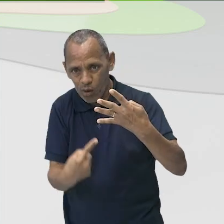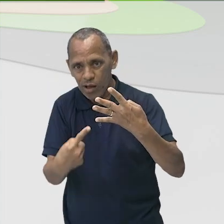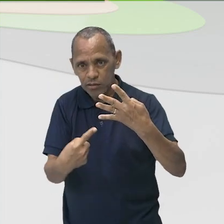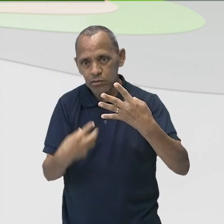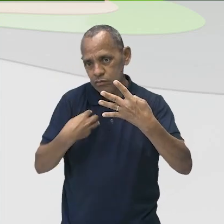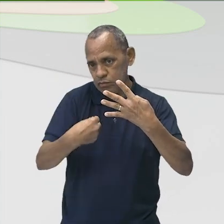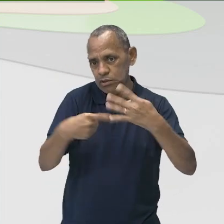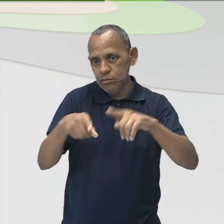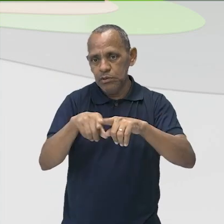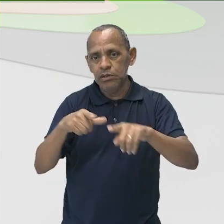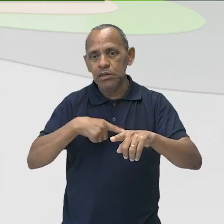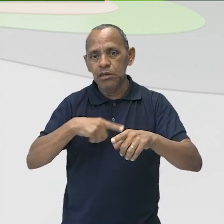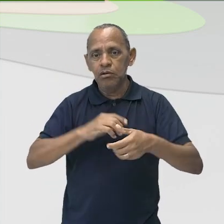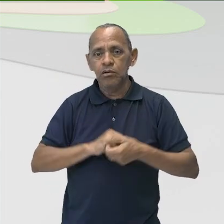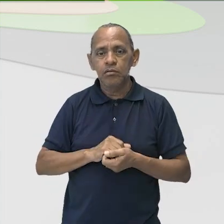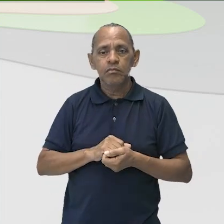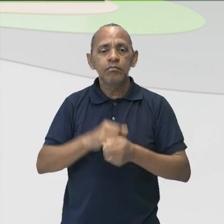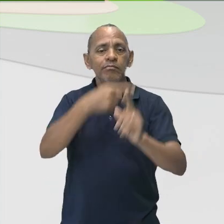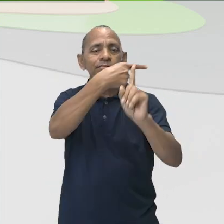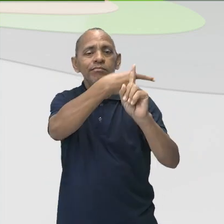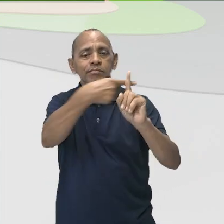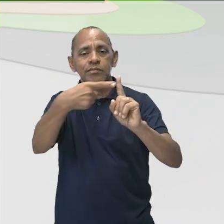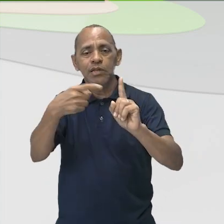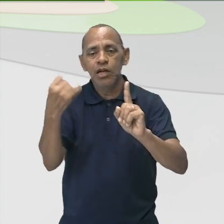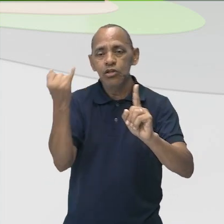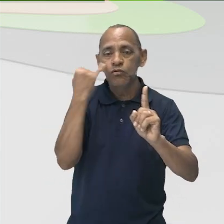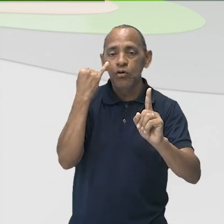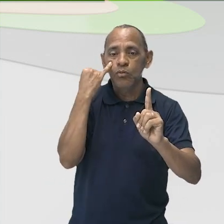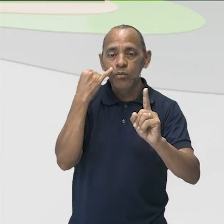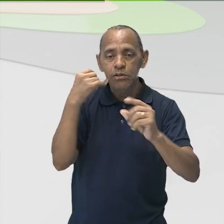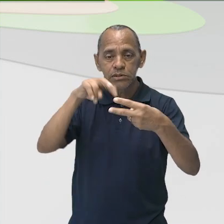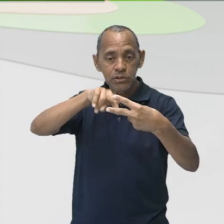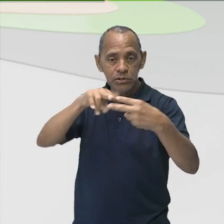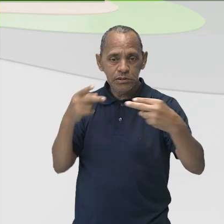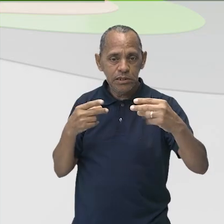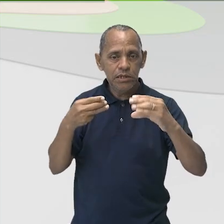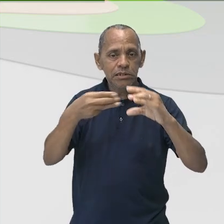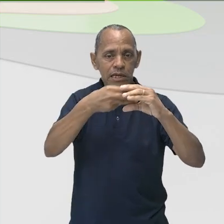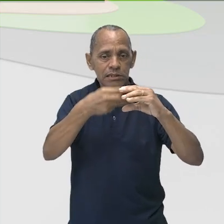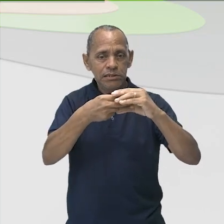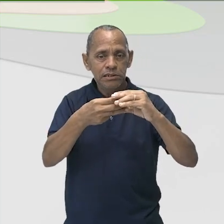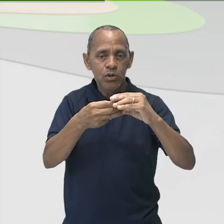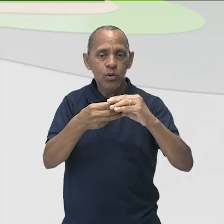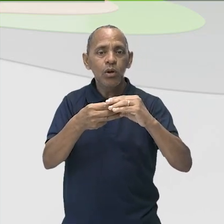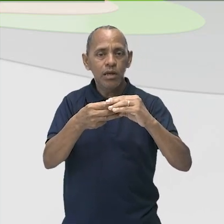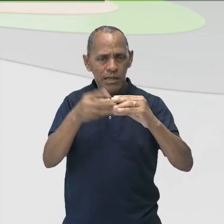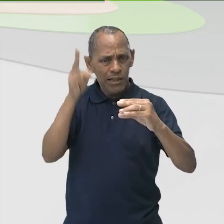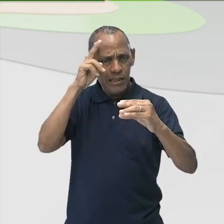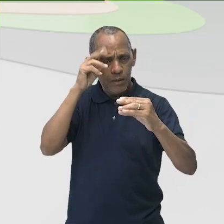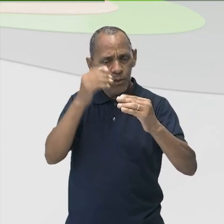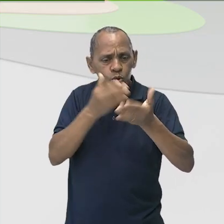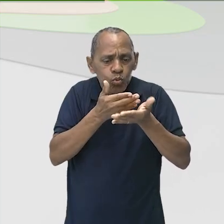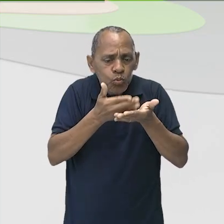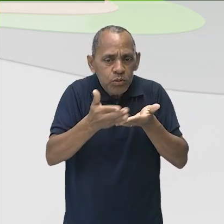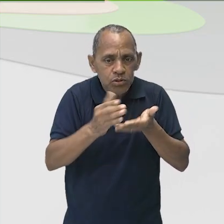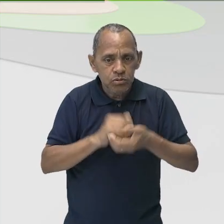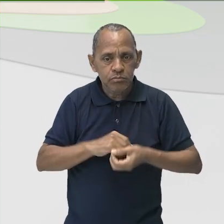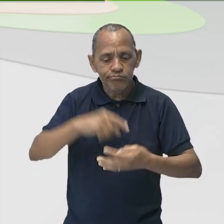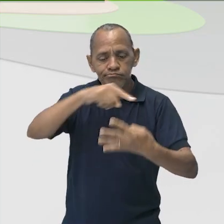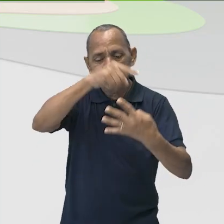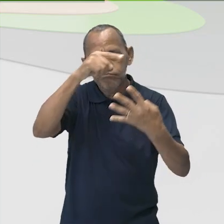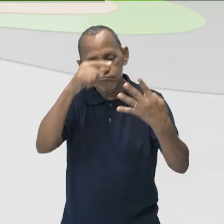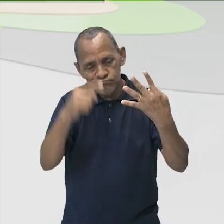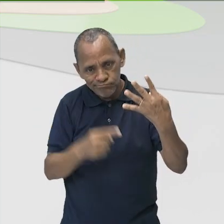filhas, que terão ali metade da informação genética da célula inicial, certo? Então, essas são cada uma